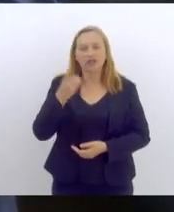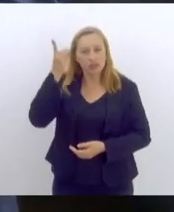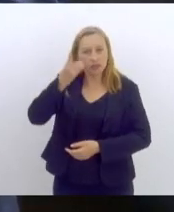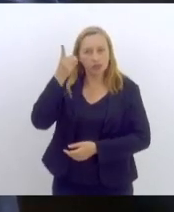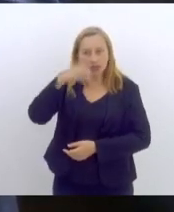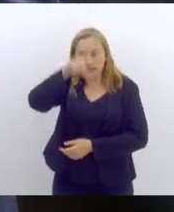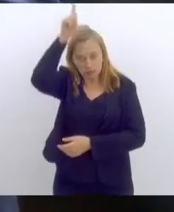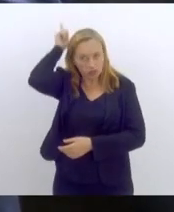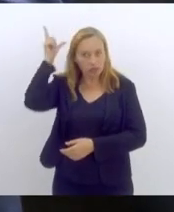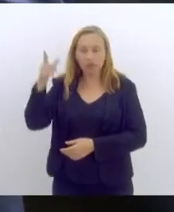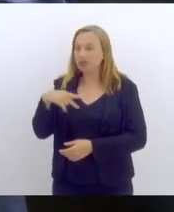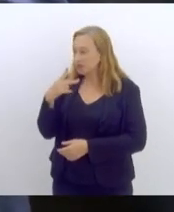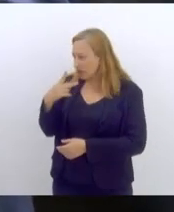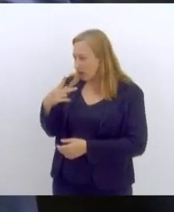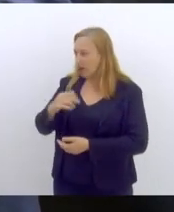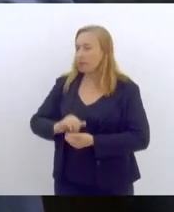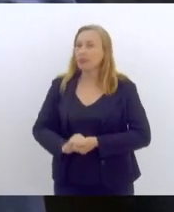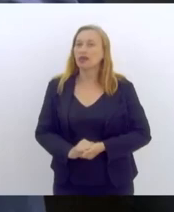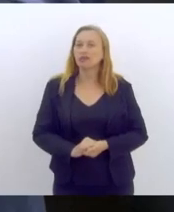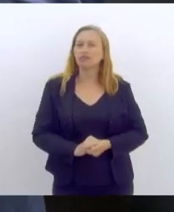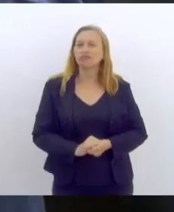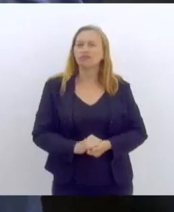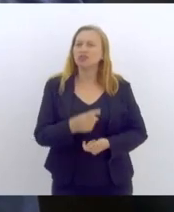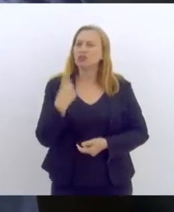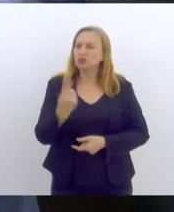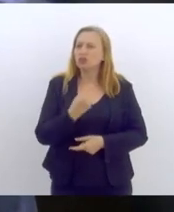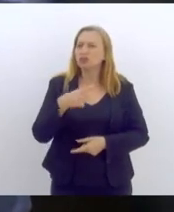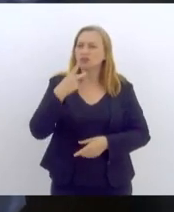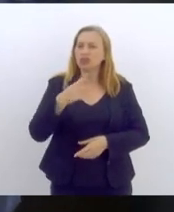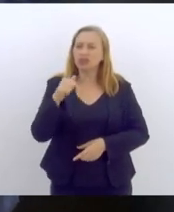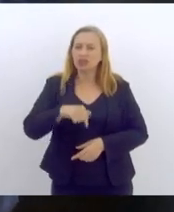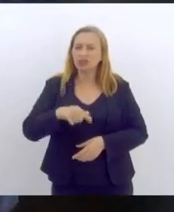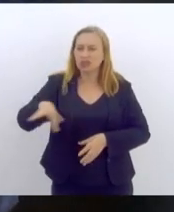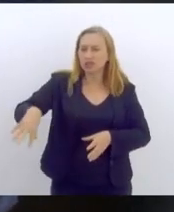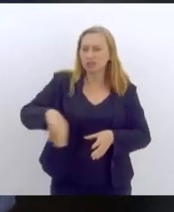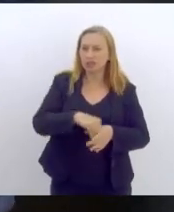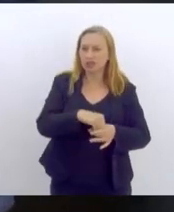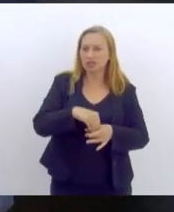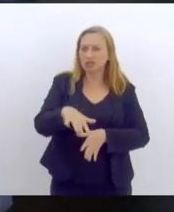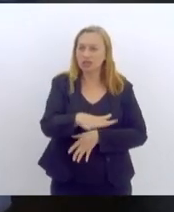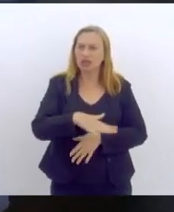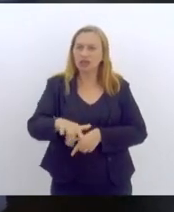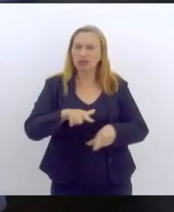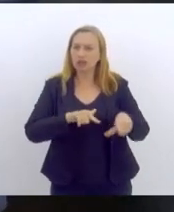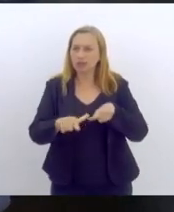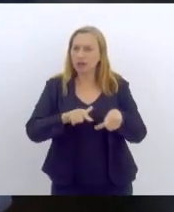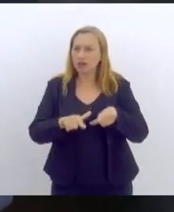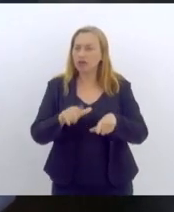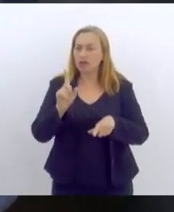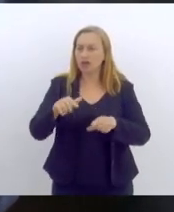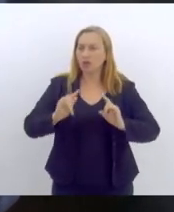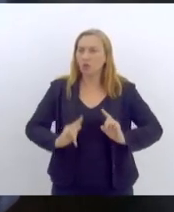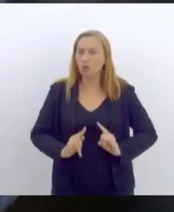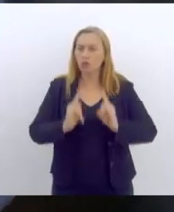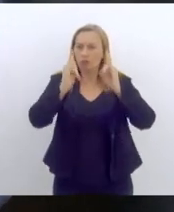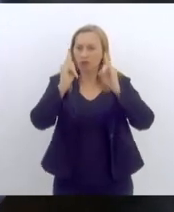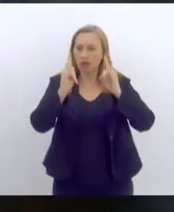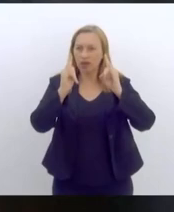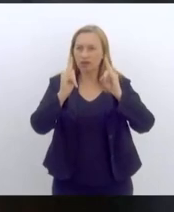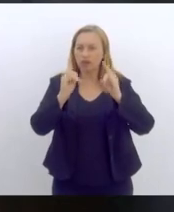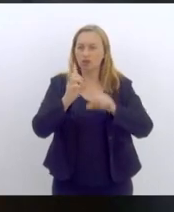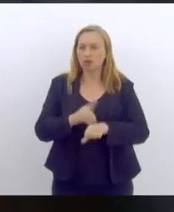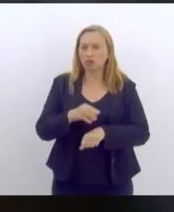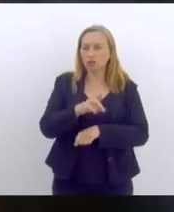e dizer, deputado Luiz Paulo, que a gente está tratando aqui da implantação no mercado, que é um prédio, deputado André Correia,